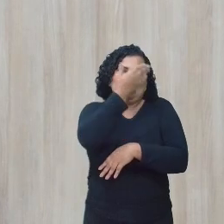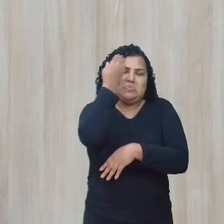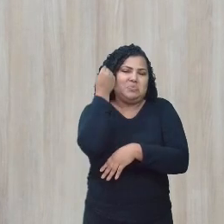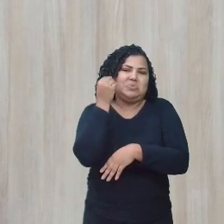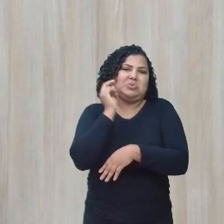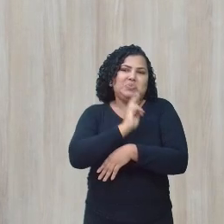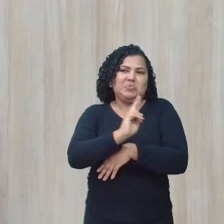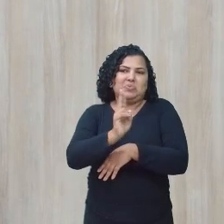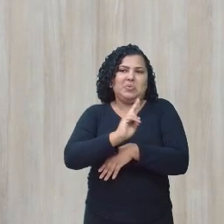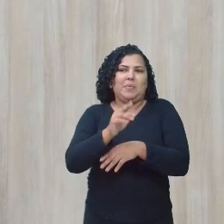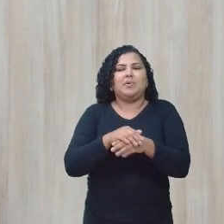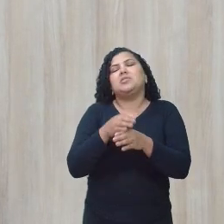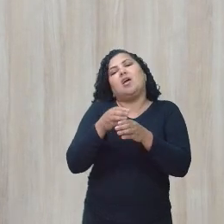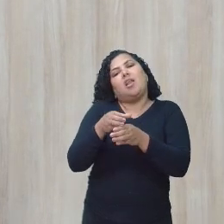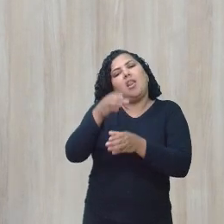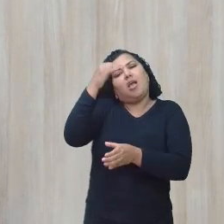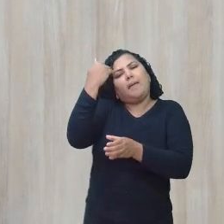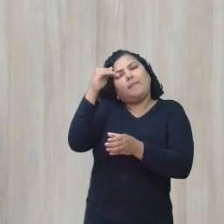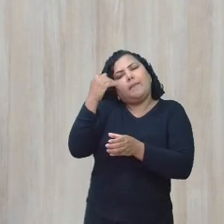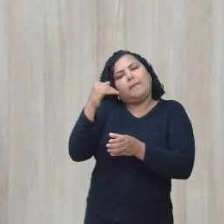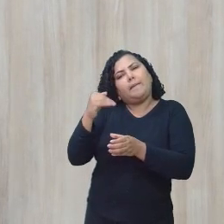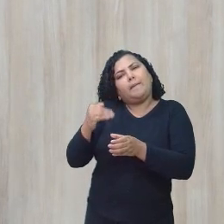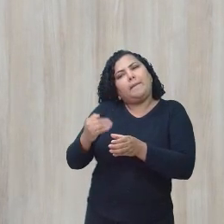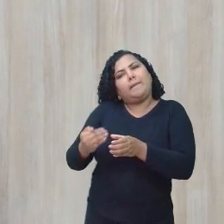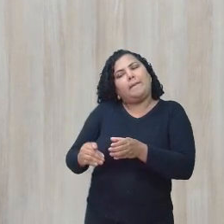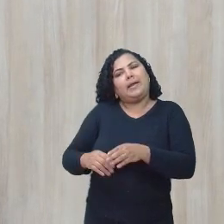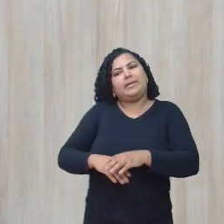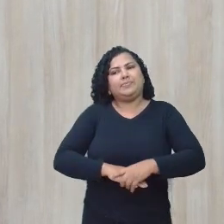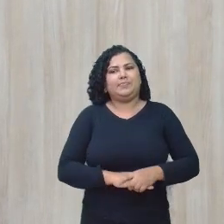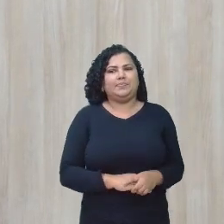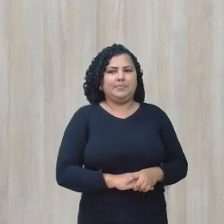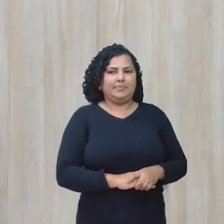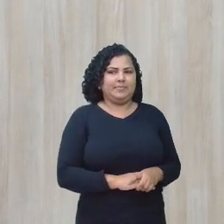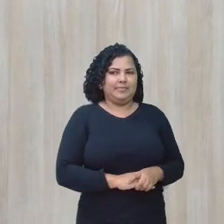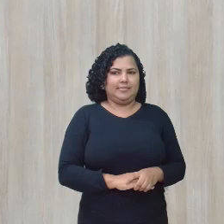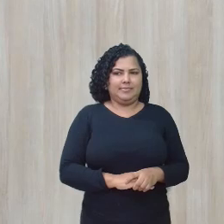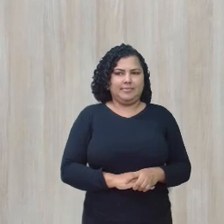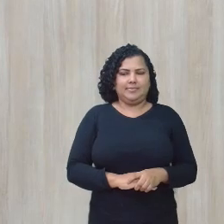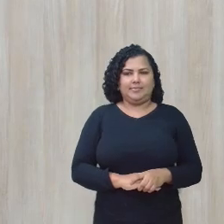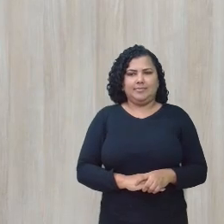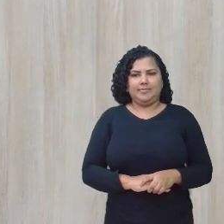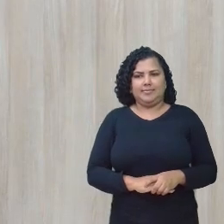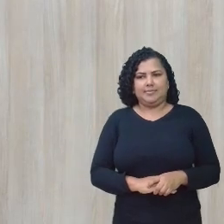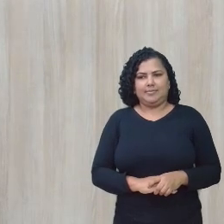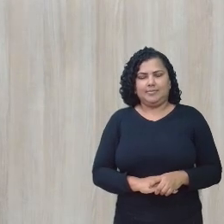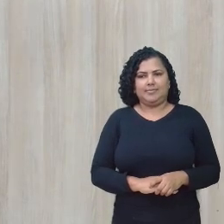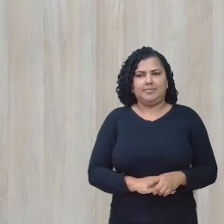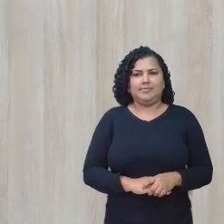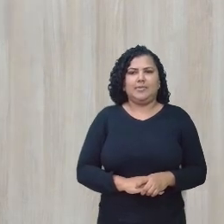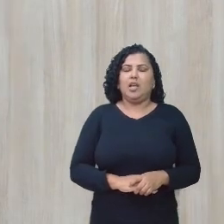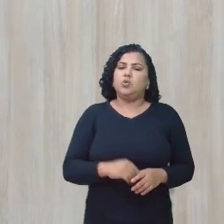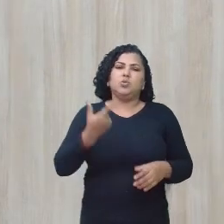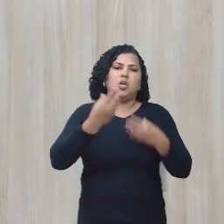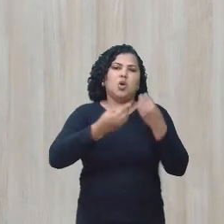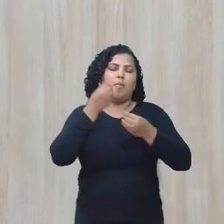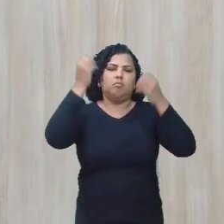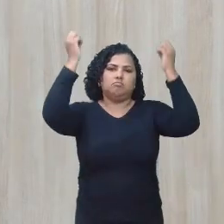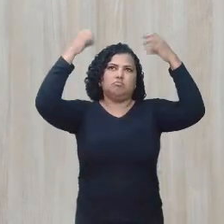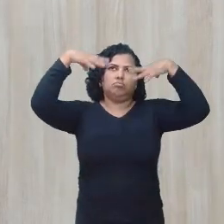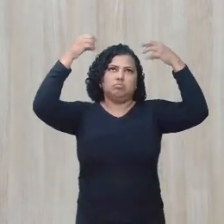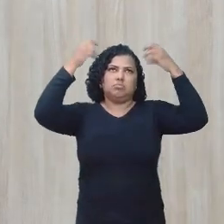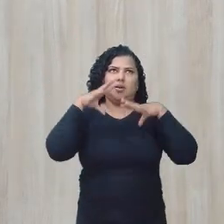por milímetros, choveu tantos milímetros, tá? Então aqui é o que mede, ou seja, não tem como quantificar a